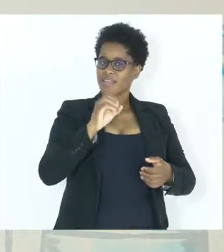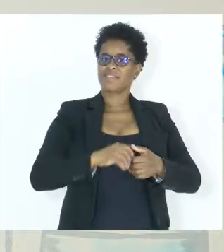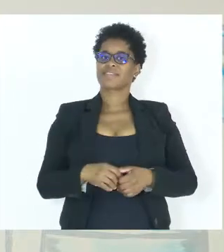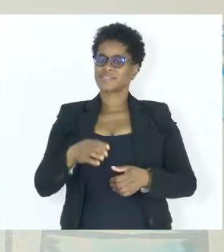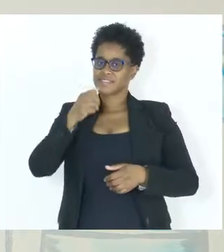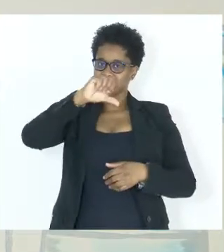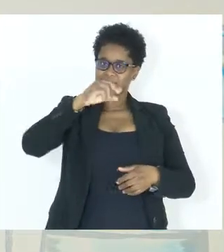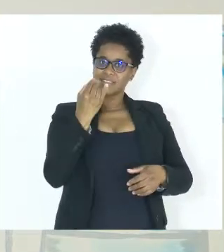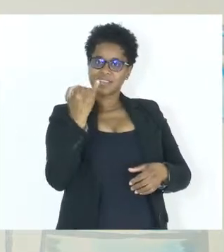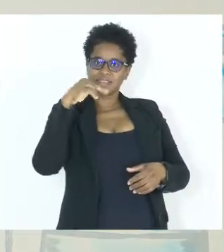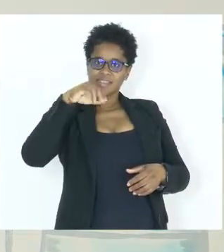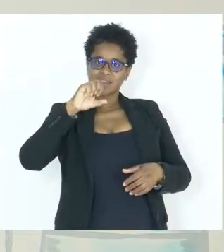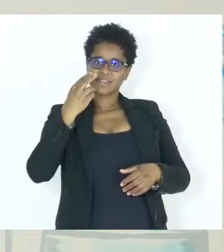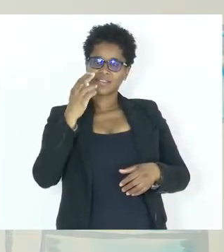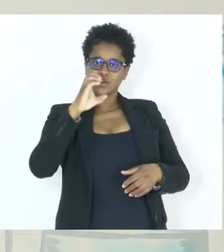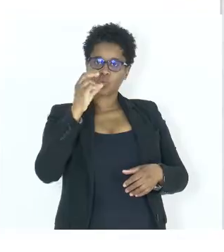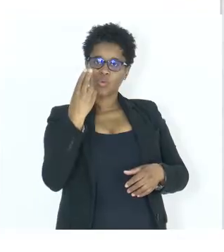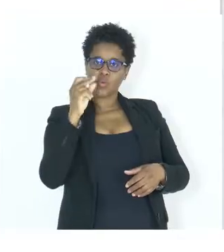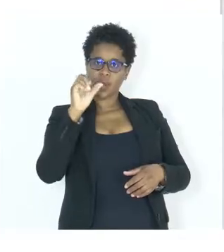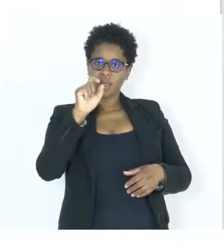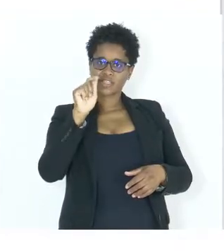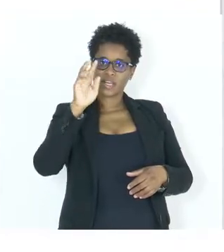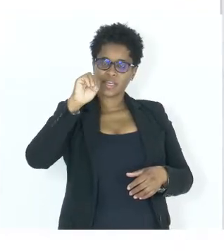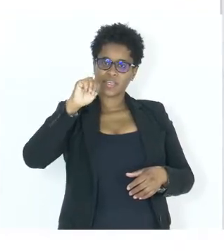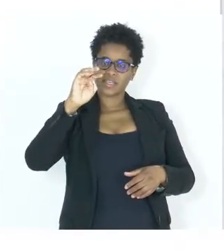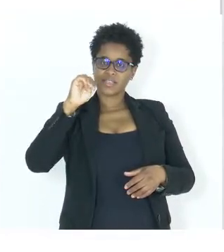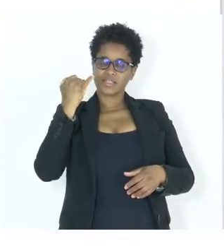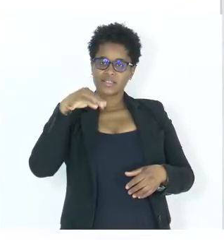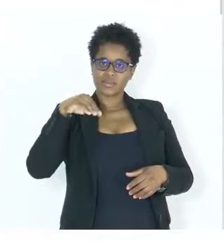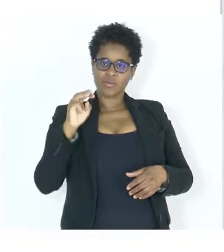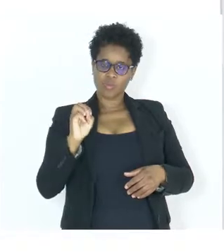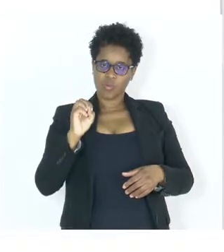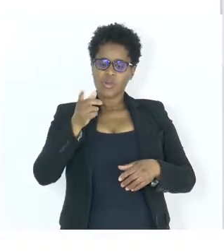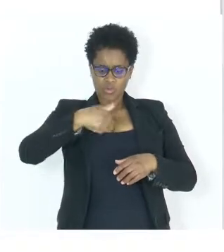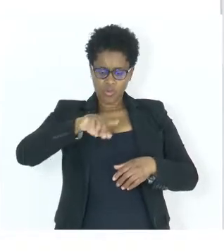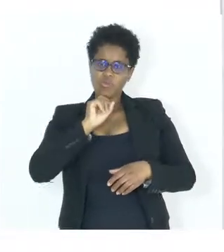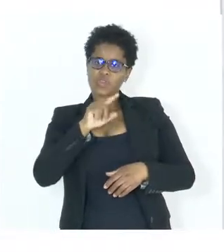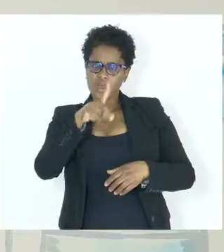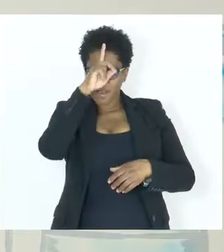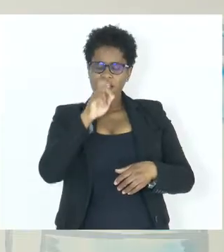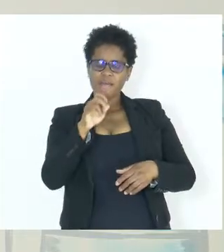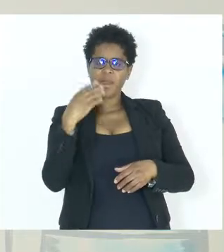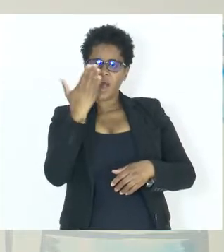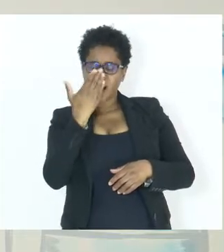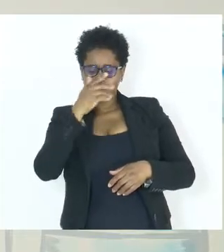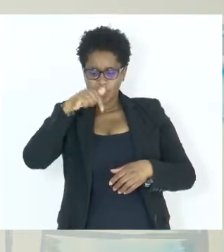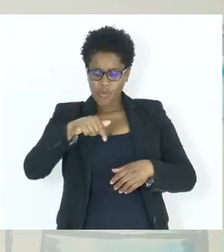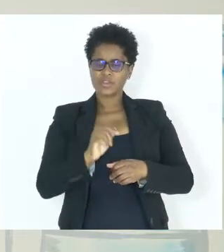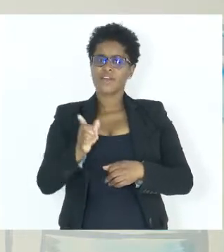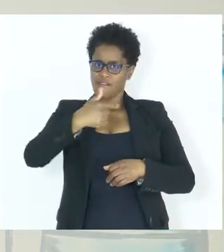50, 50º. Nós podemos recordar na nossa aula de hoje,